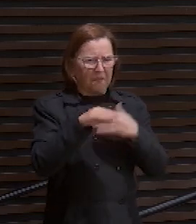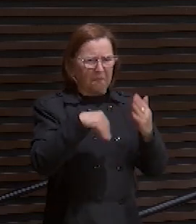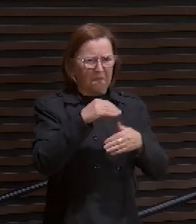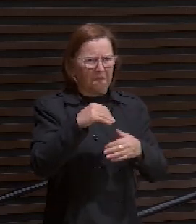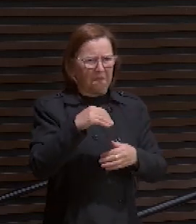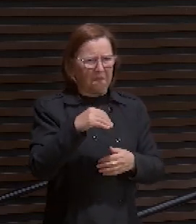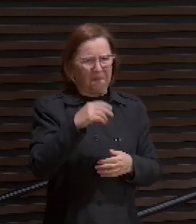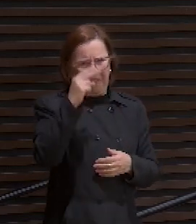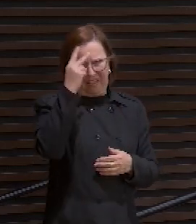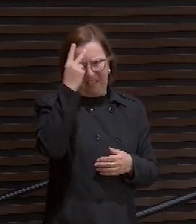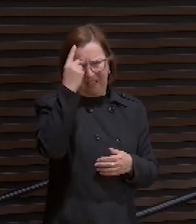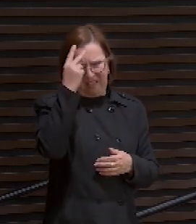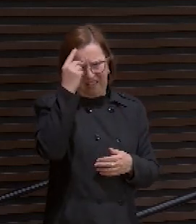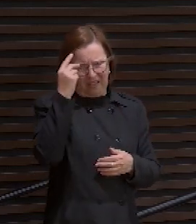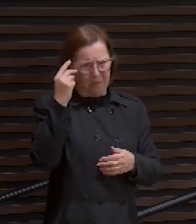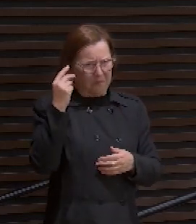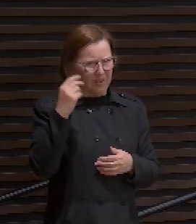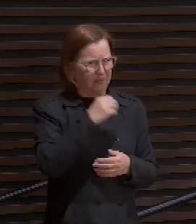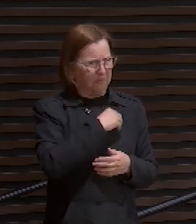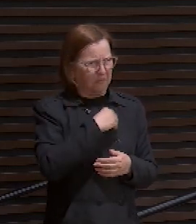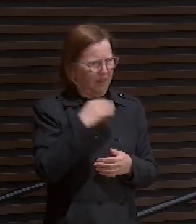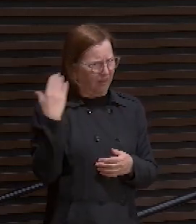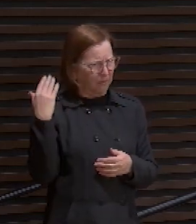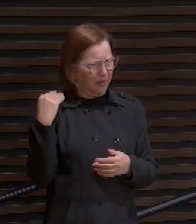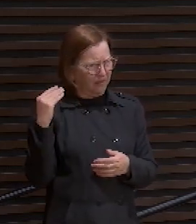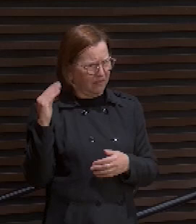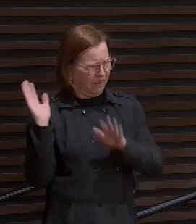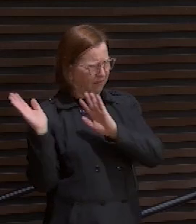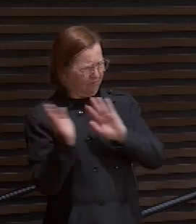fétida, nojenta, podre.